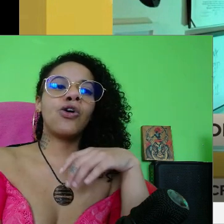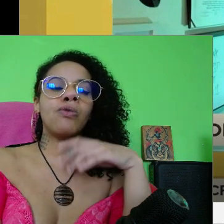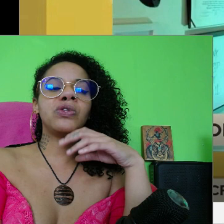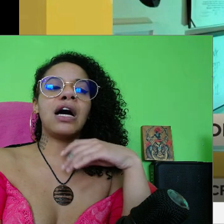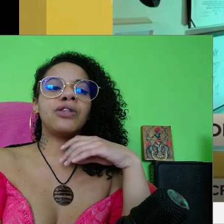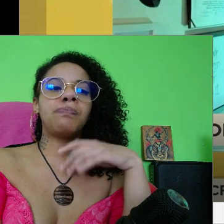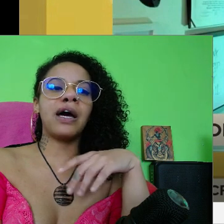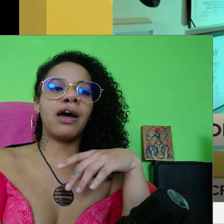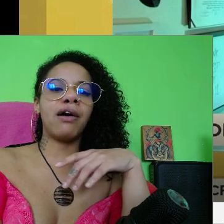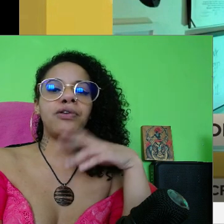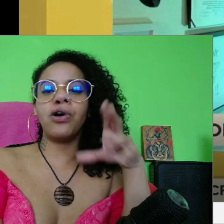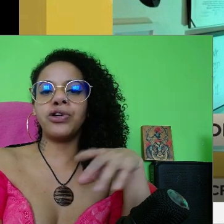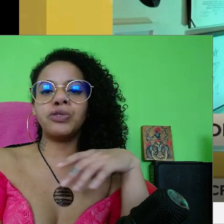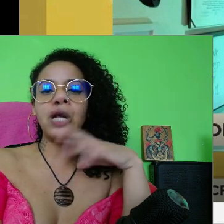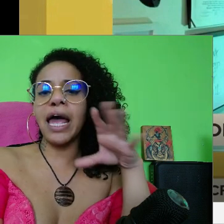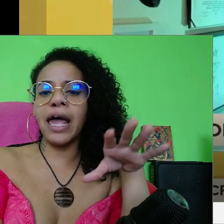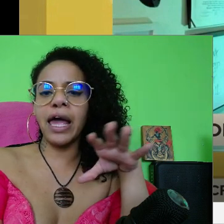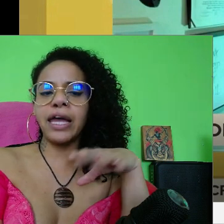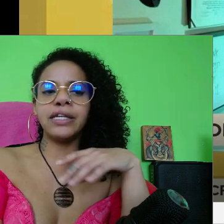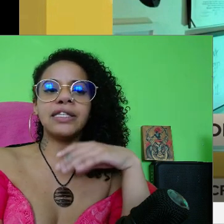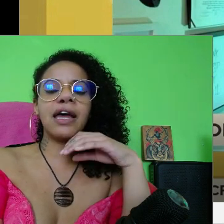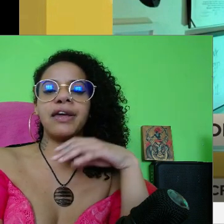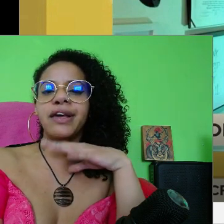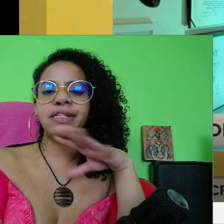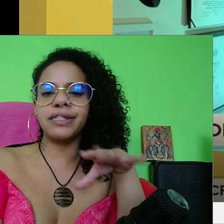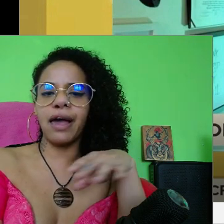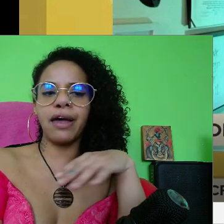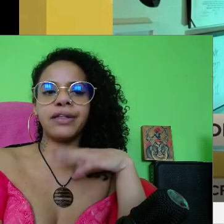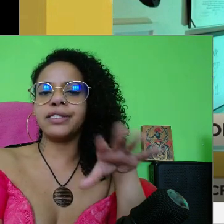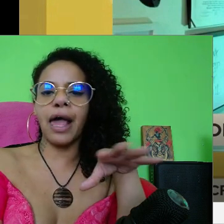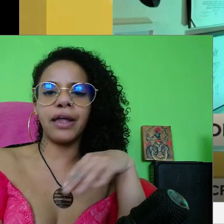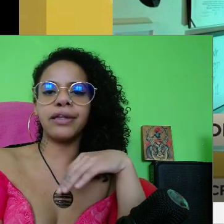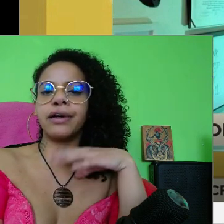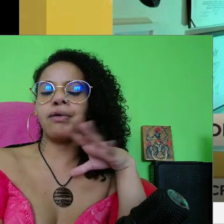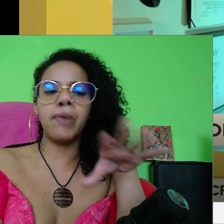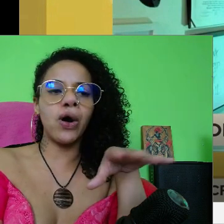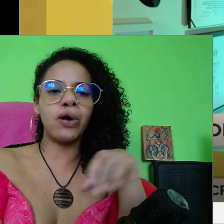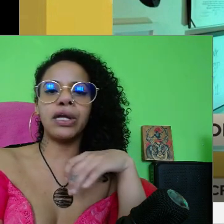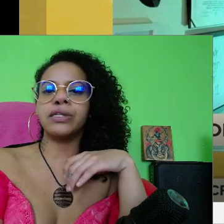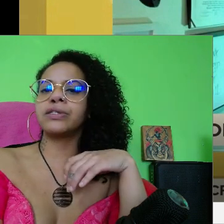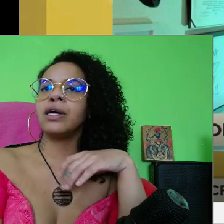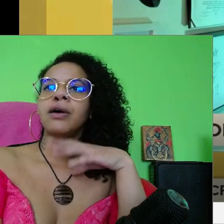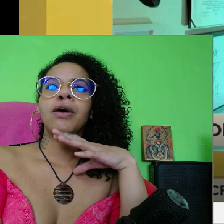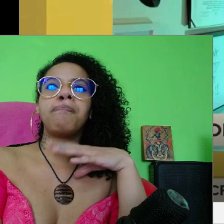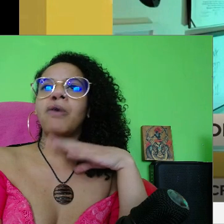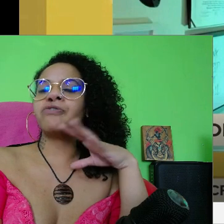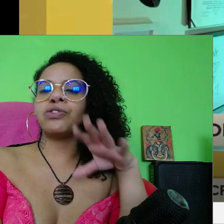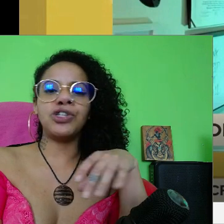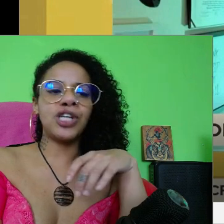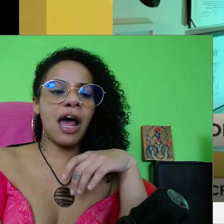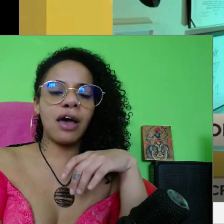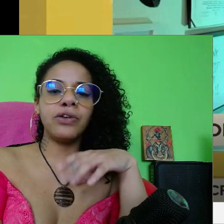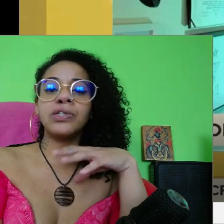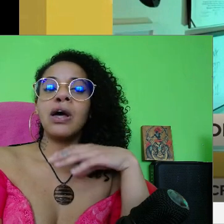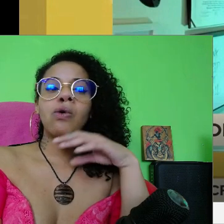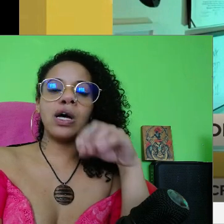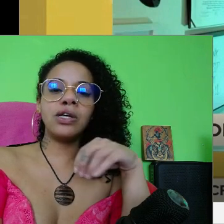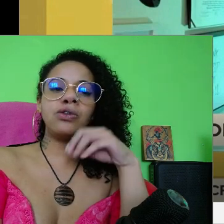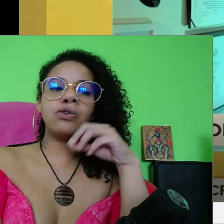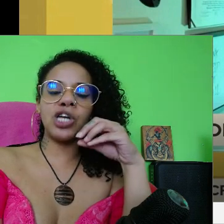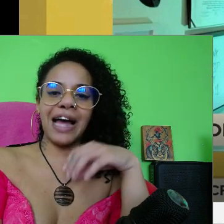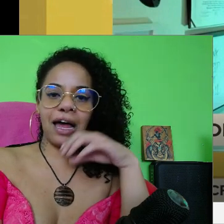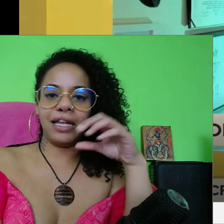como dado para nós mulheres né e etc povos originários